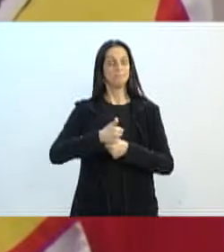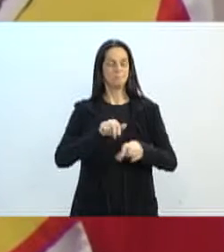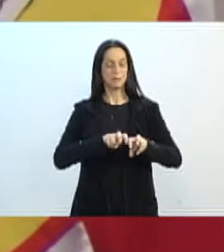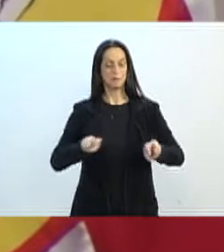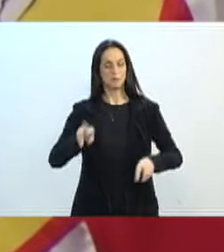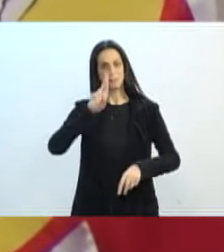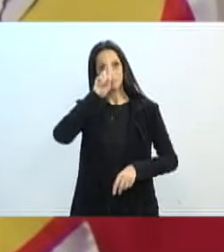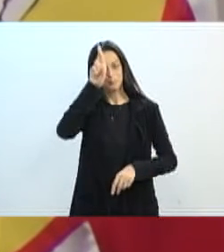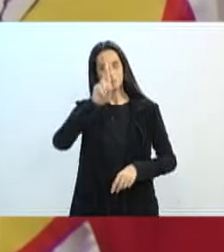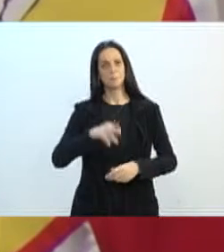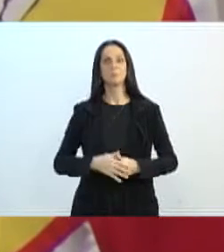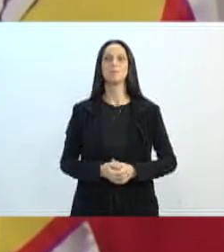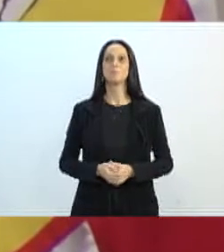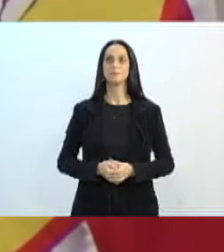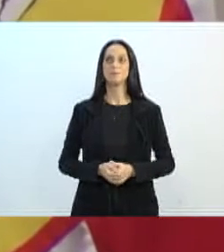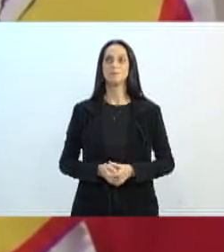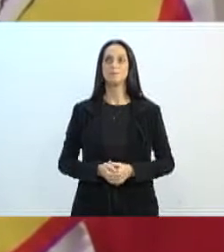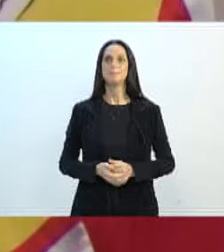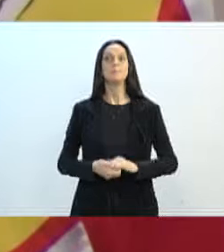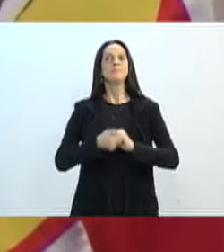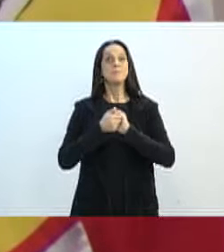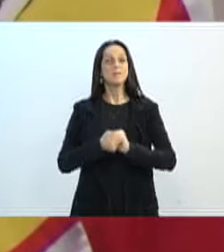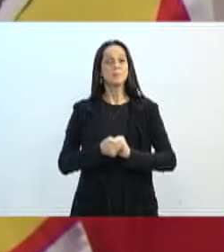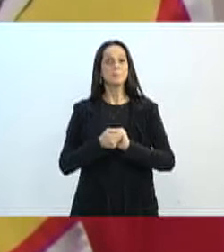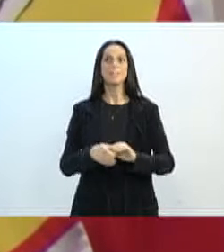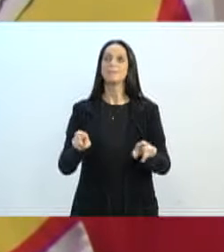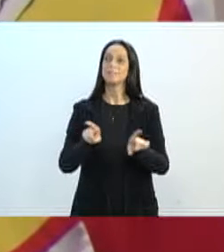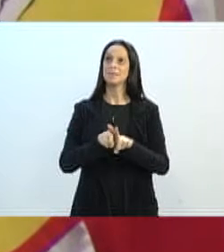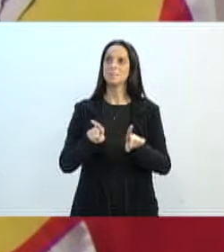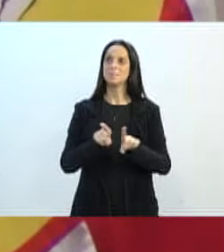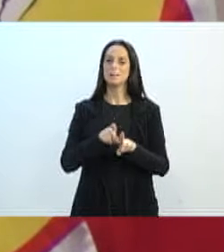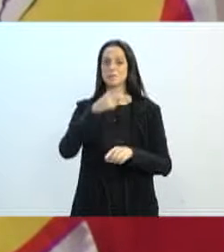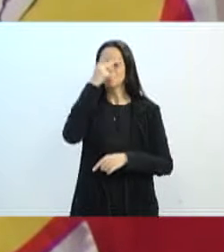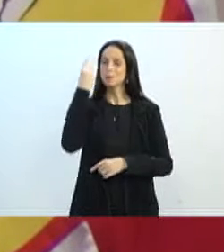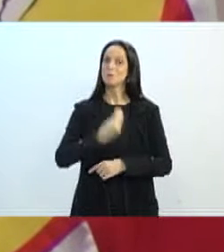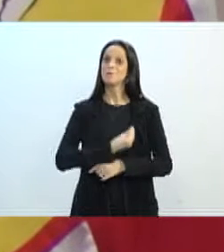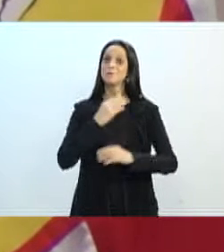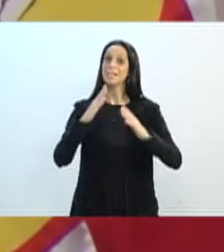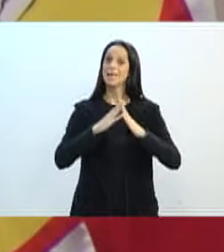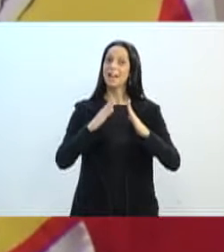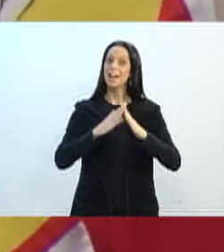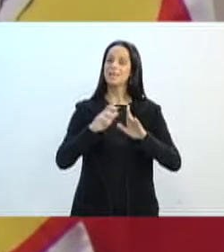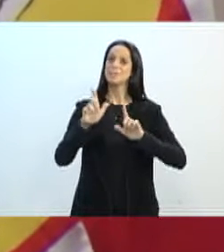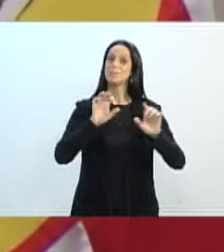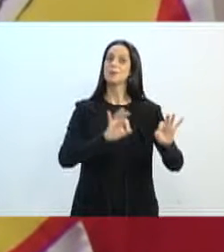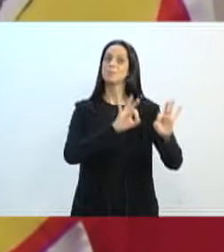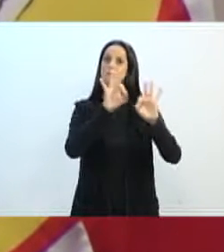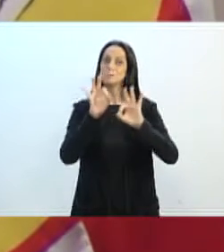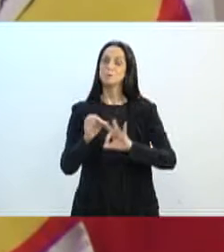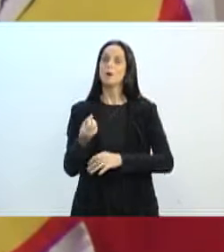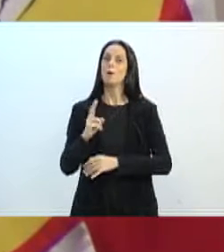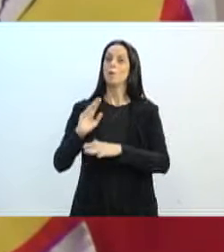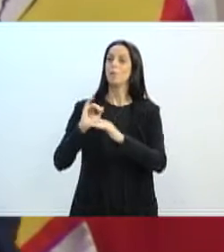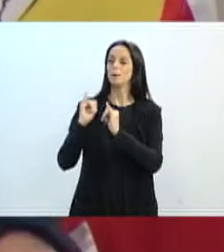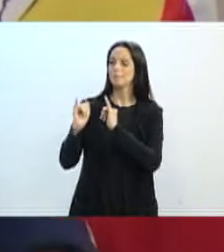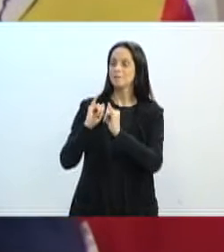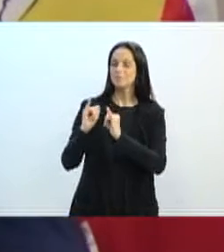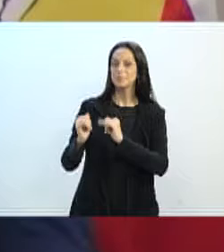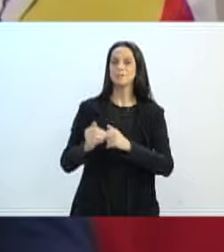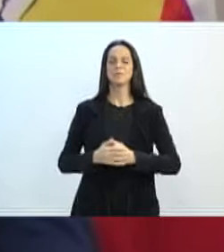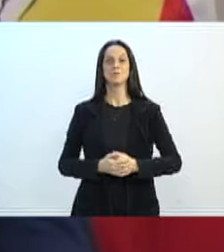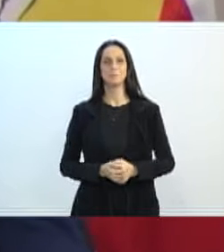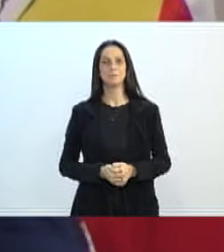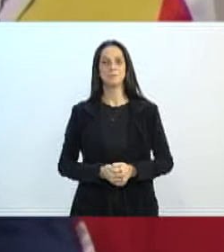nesse momento. Quero saudar também a quem nos acompanha em casa, pela TVL e pela internet.